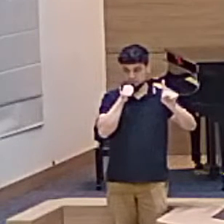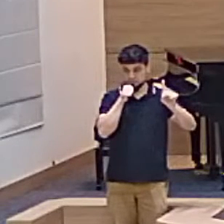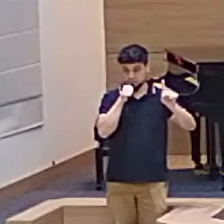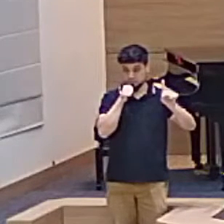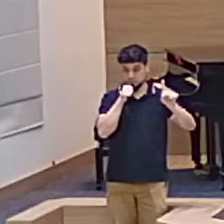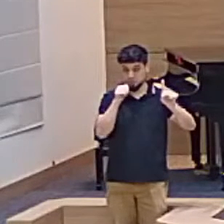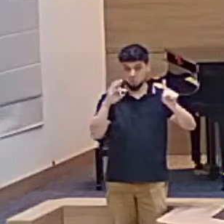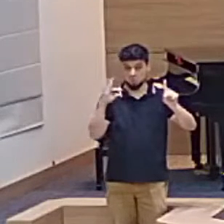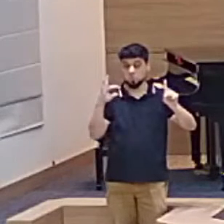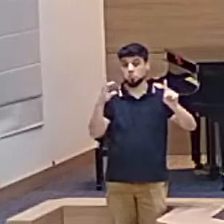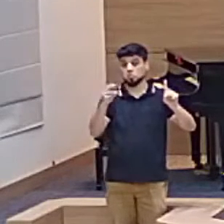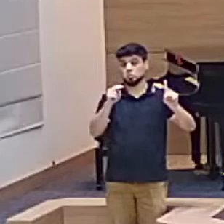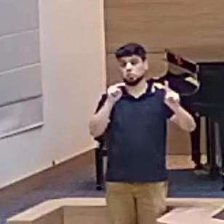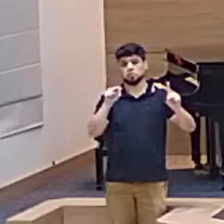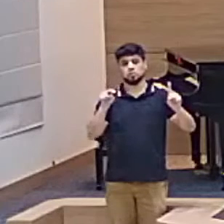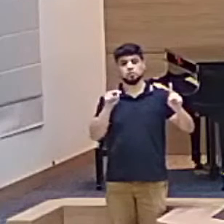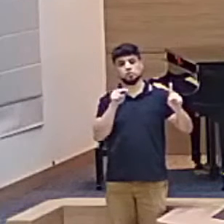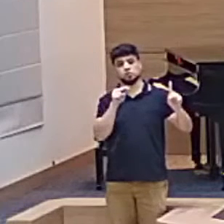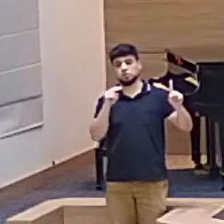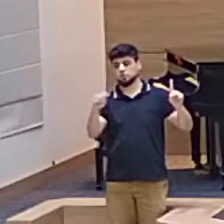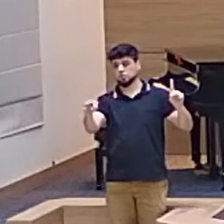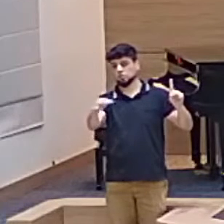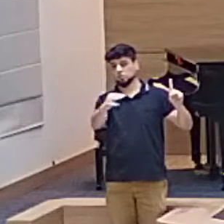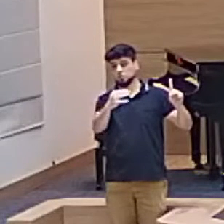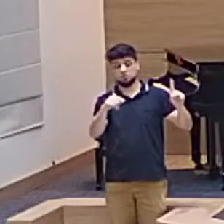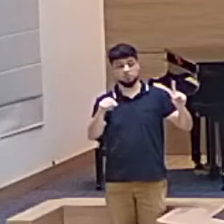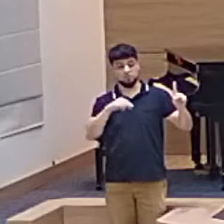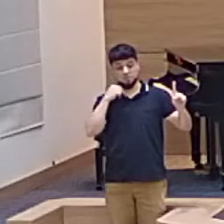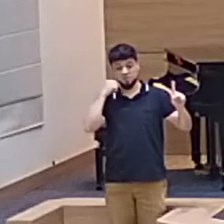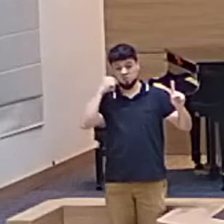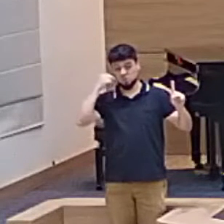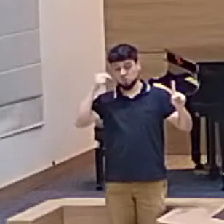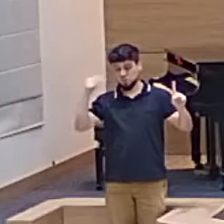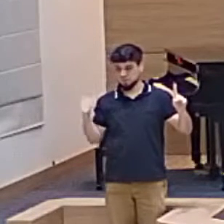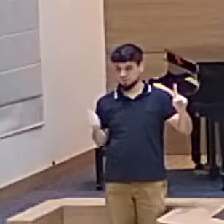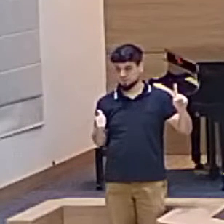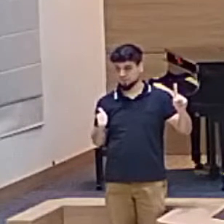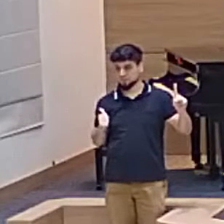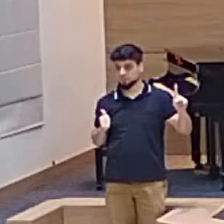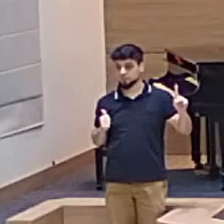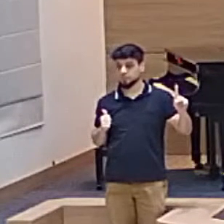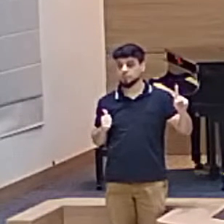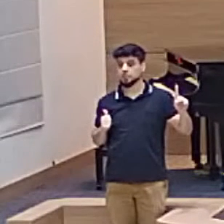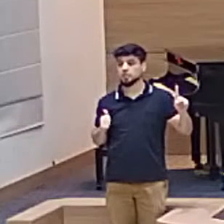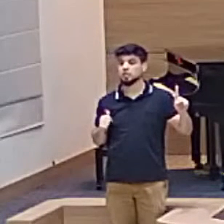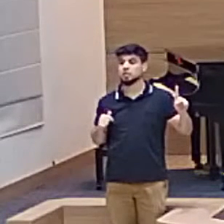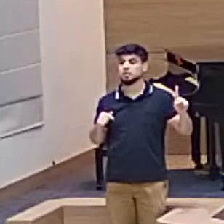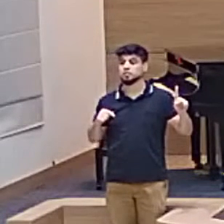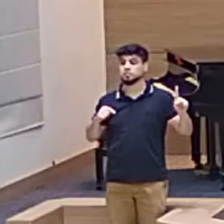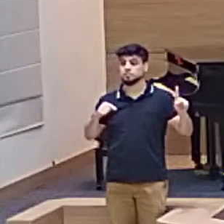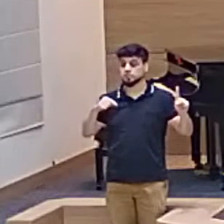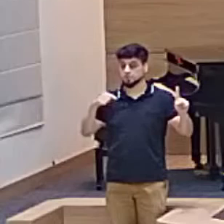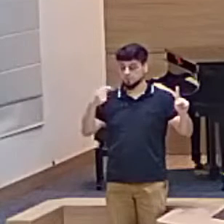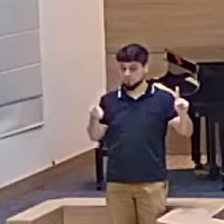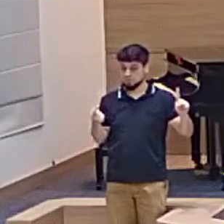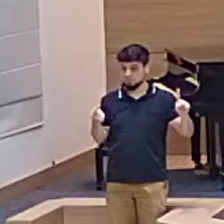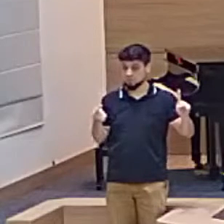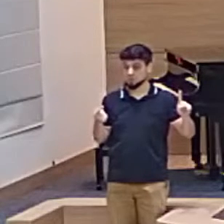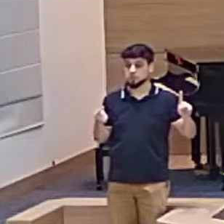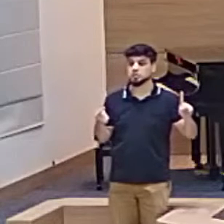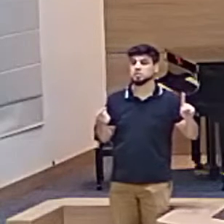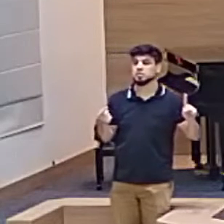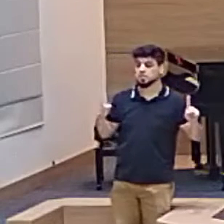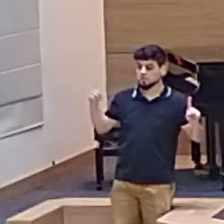Nacional sabe que acontece e depois disso ao encalço na busca de Absalão